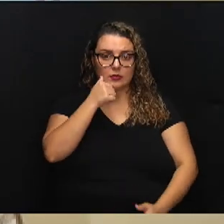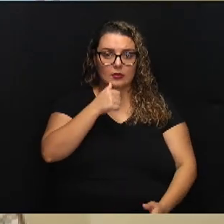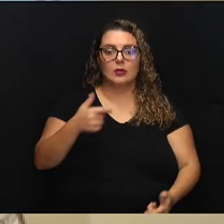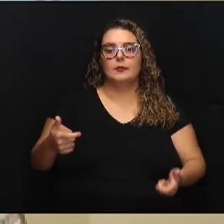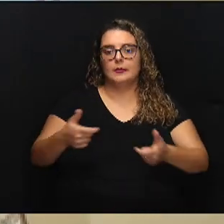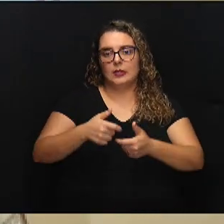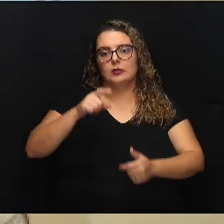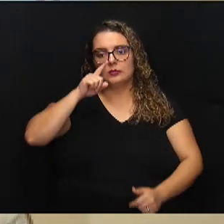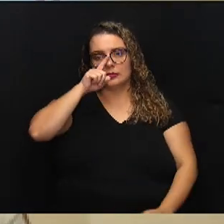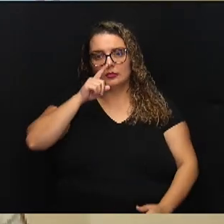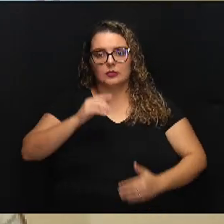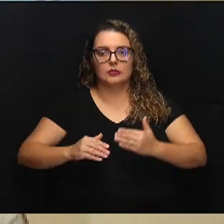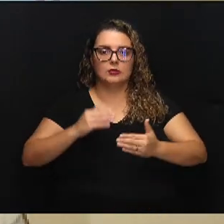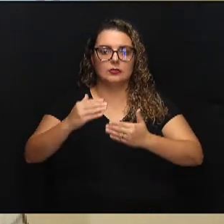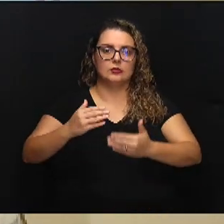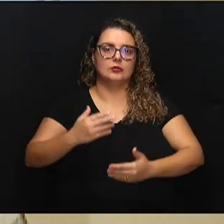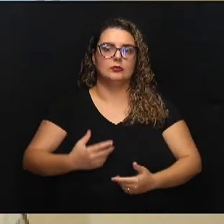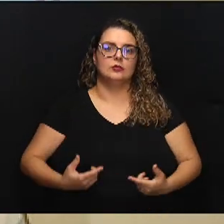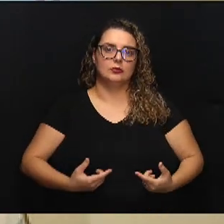de desenvolver o câncer de ovário.